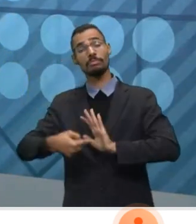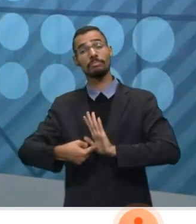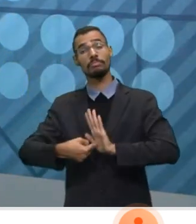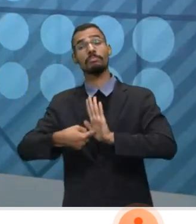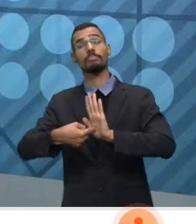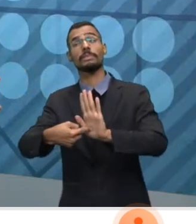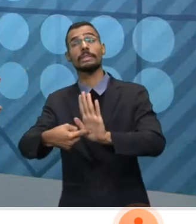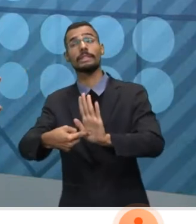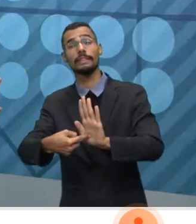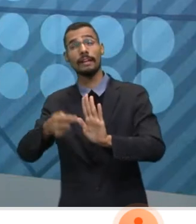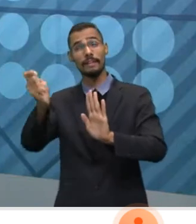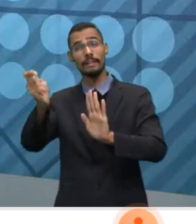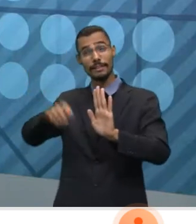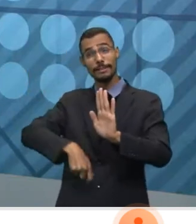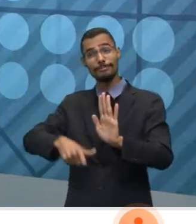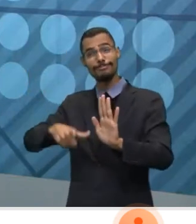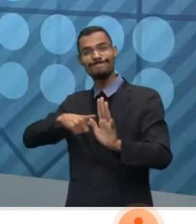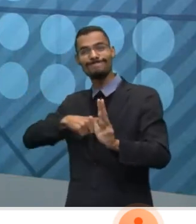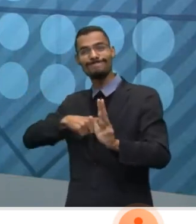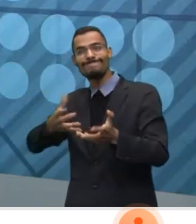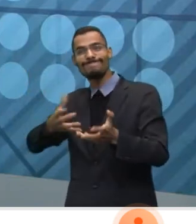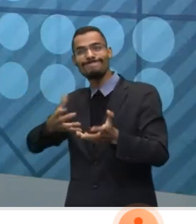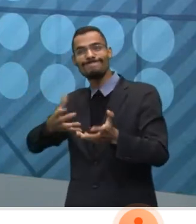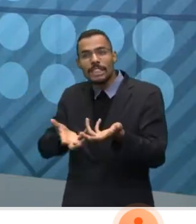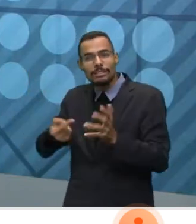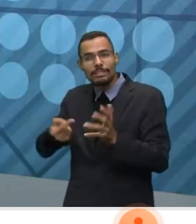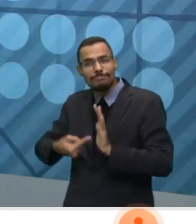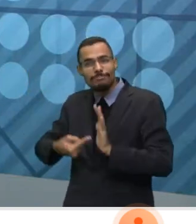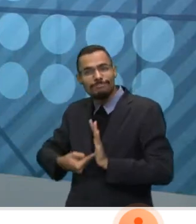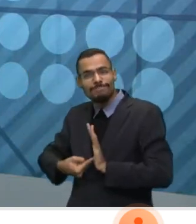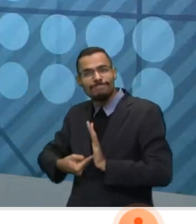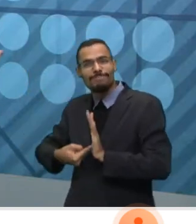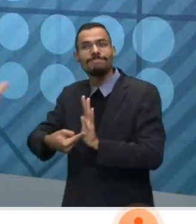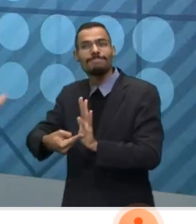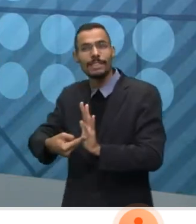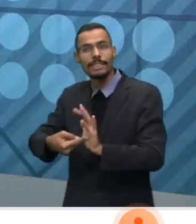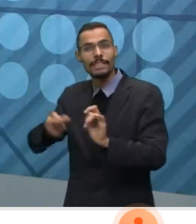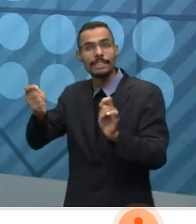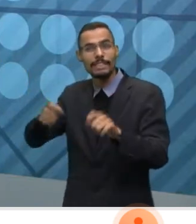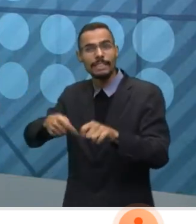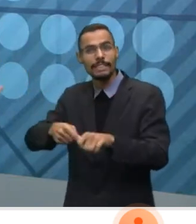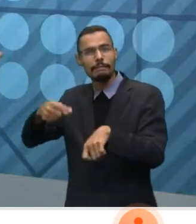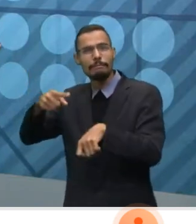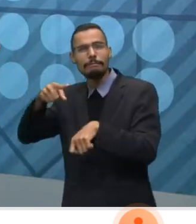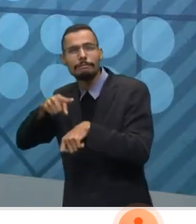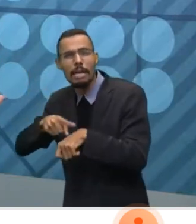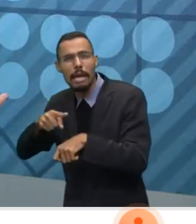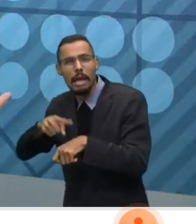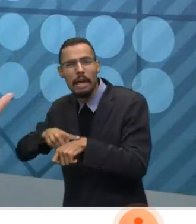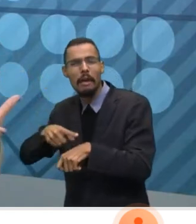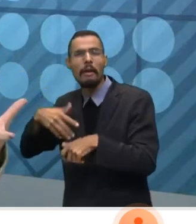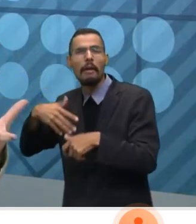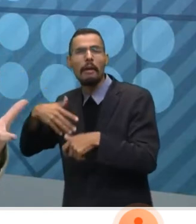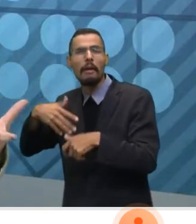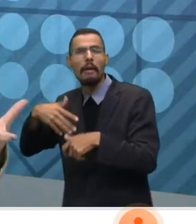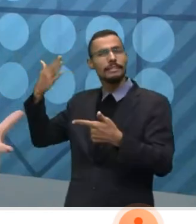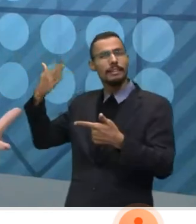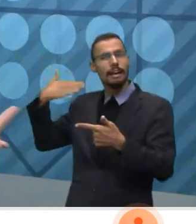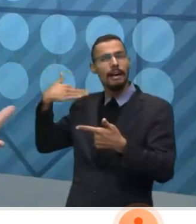apresentar, ou ela vai dar uma representação de tempo, né? Passado, do